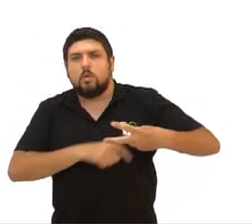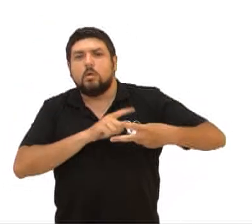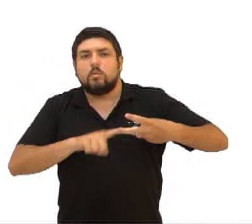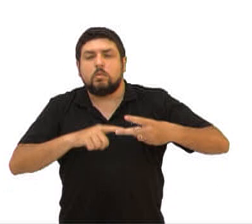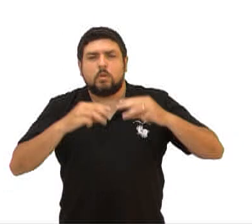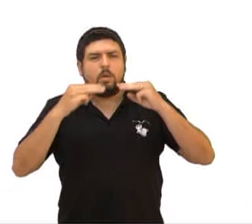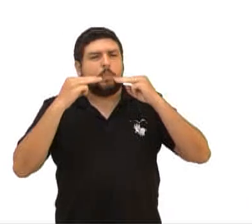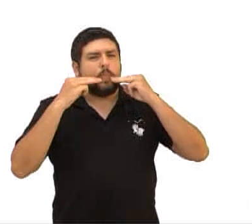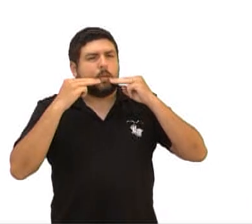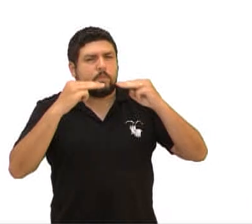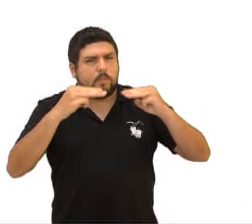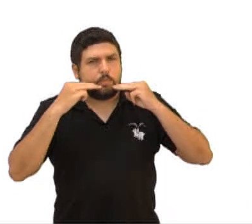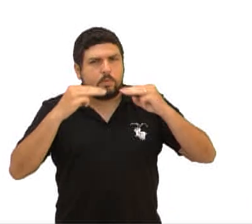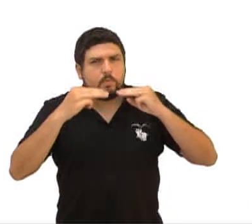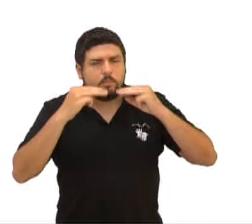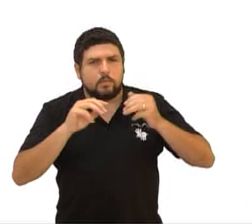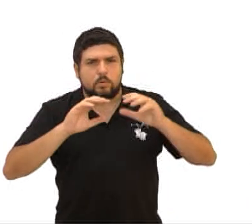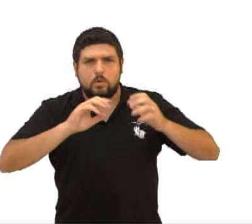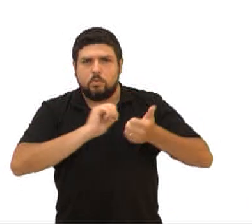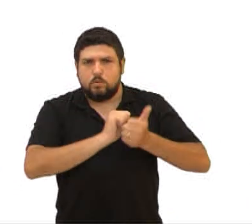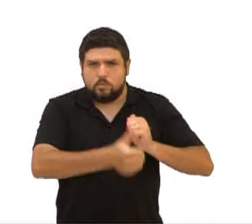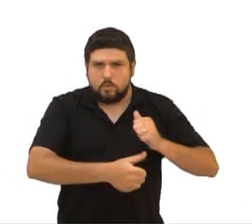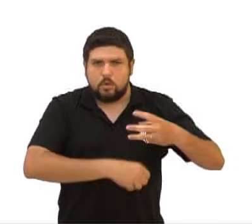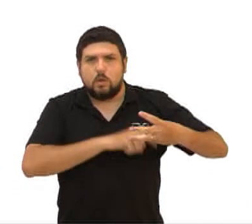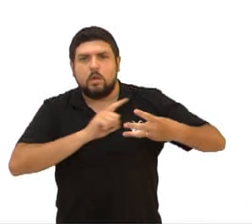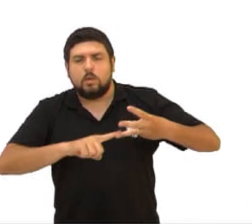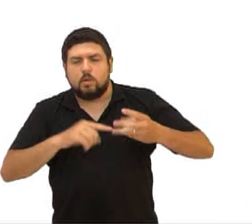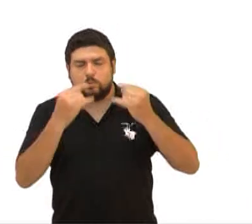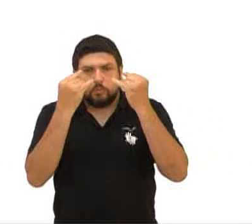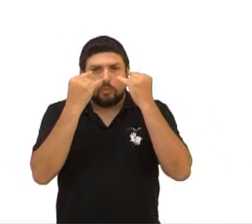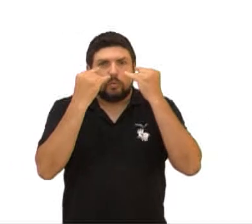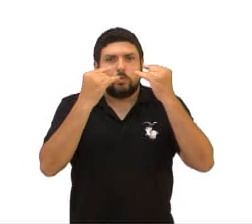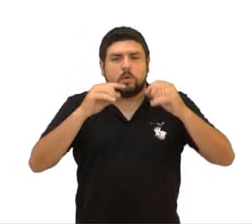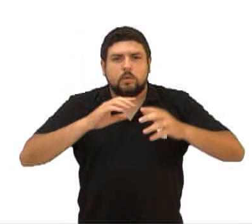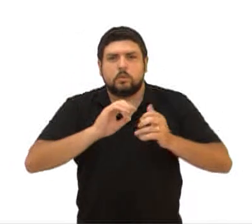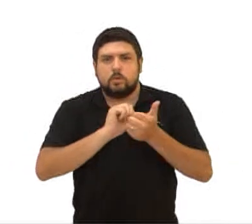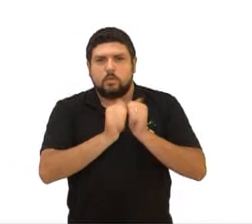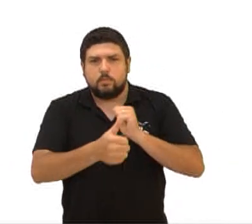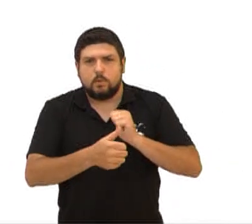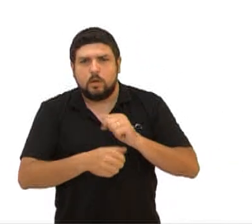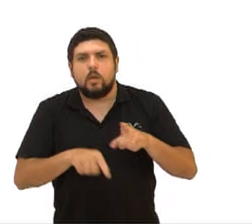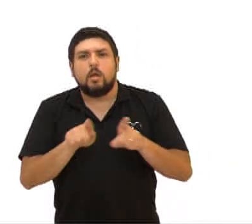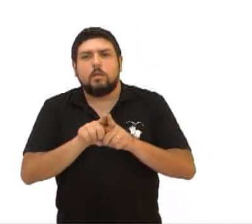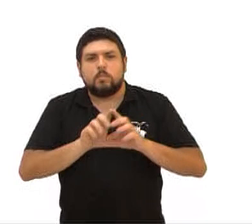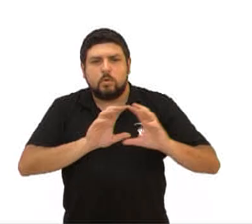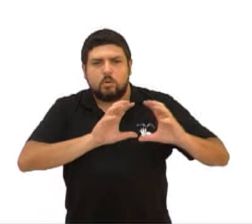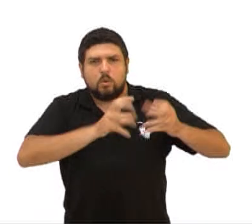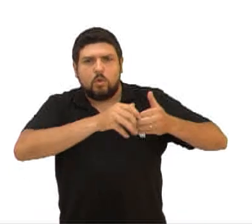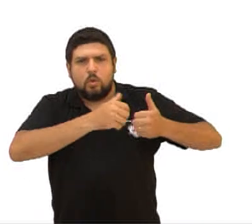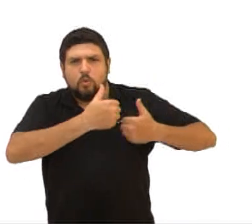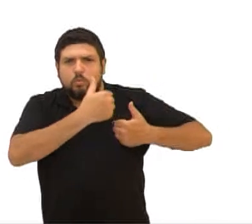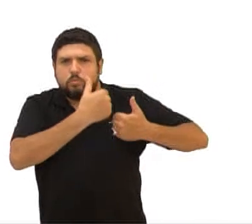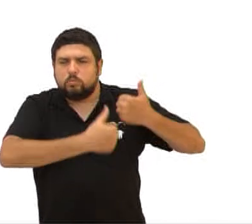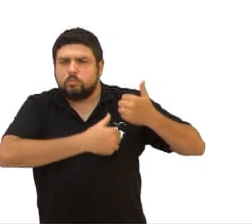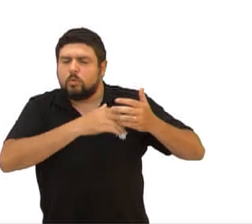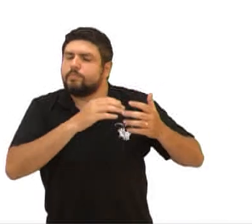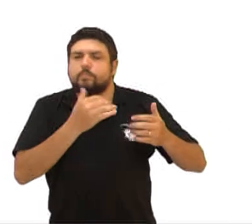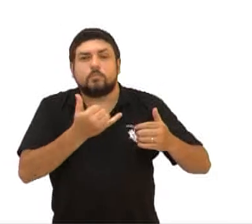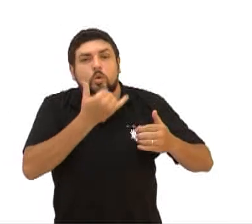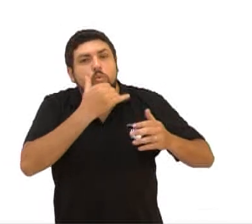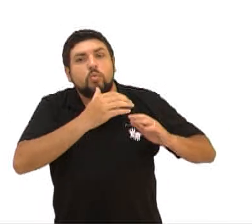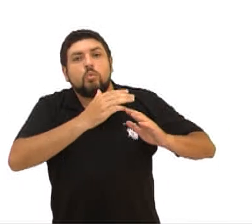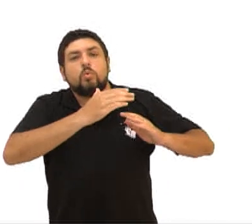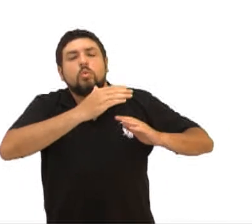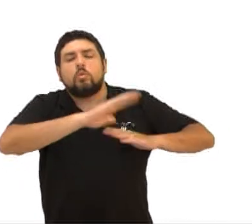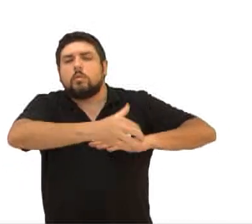a espetacularização do voleibol, a associação de empresas, clubes, atletas e mídia. E de onde veio essas ideias, né? O